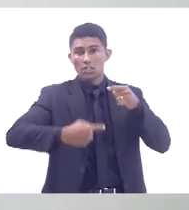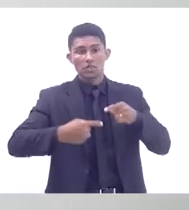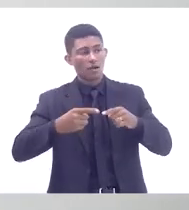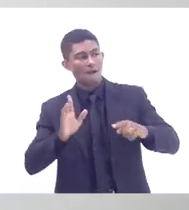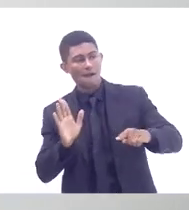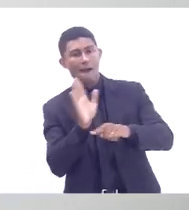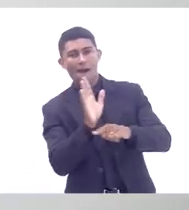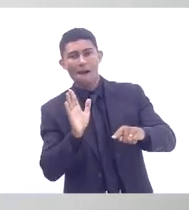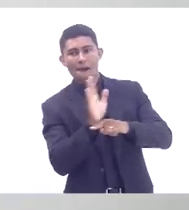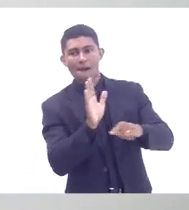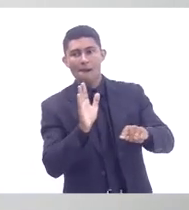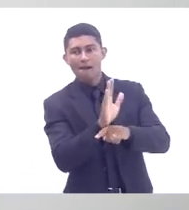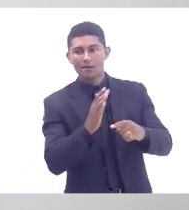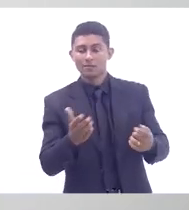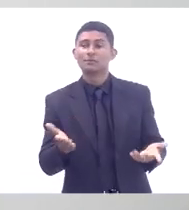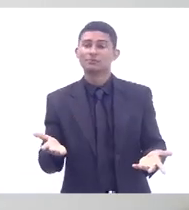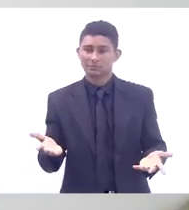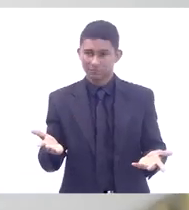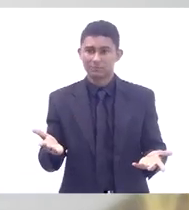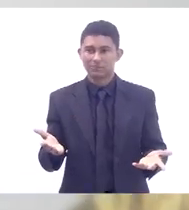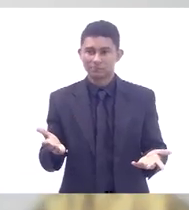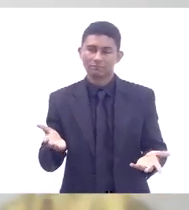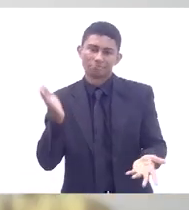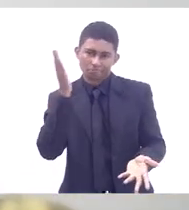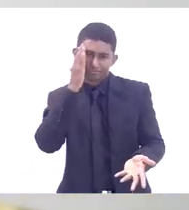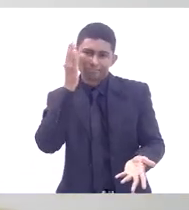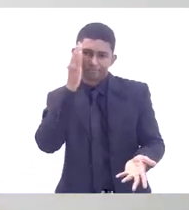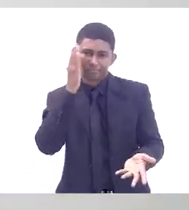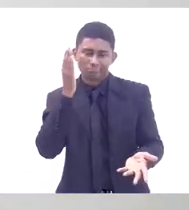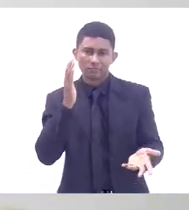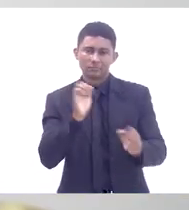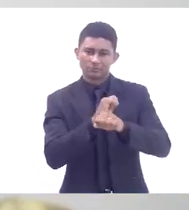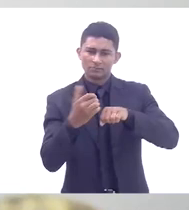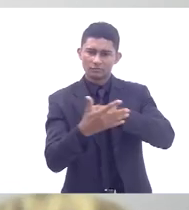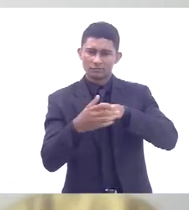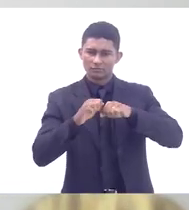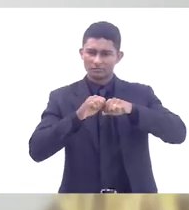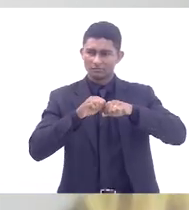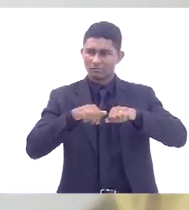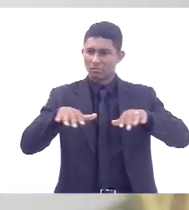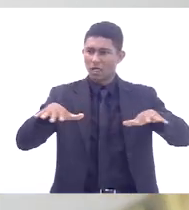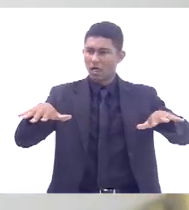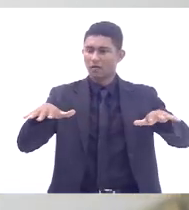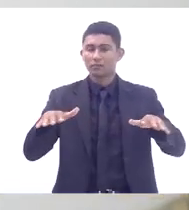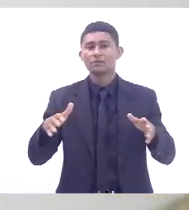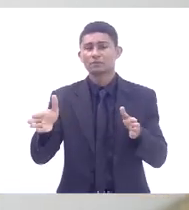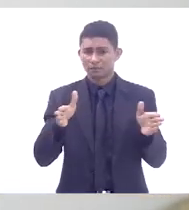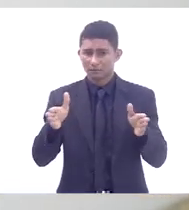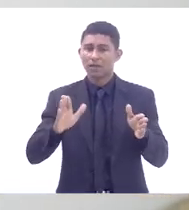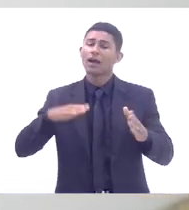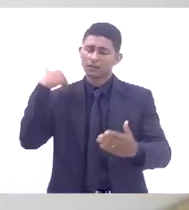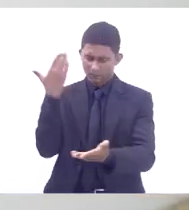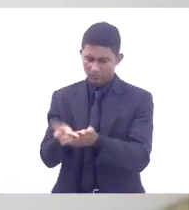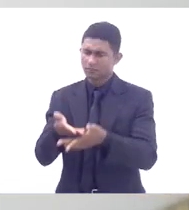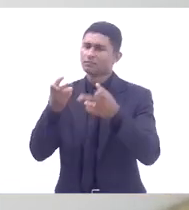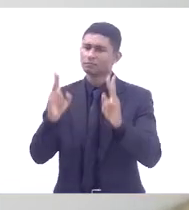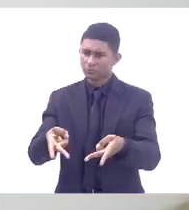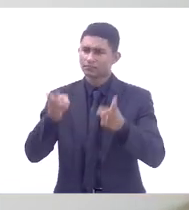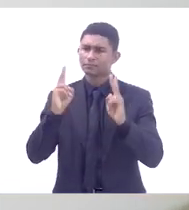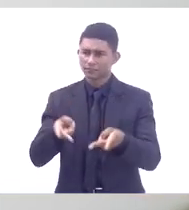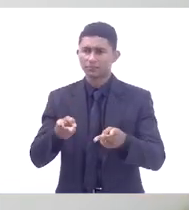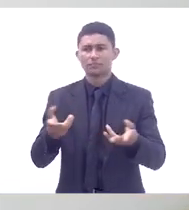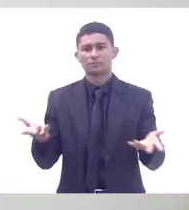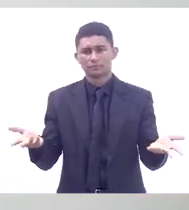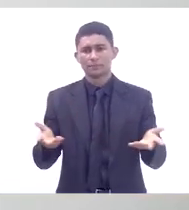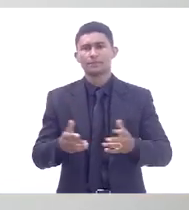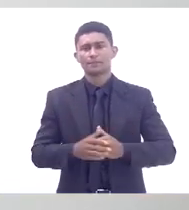para enfrentar essa nova entre aspas normalidade de um período que agir ainda está next ainda estamos na